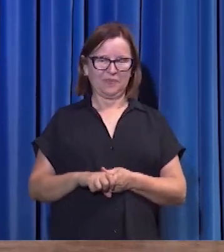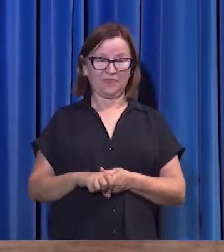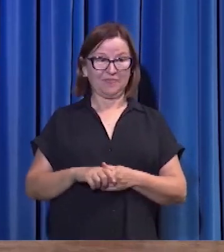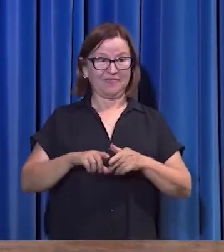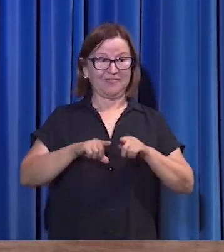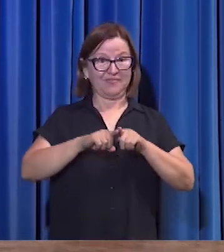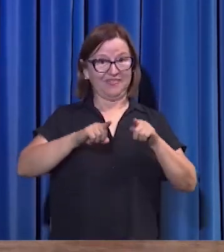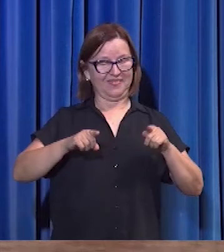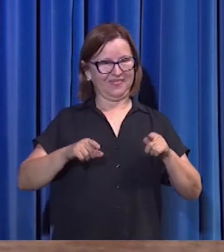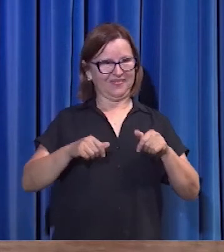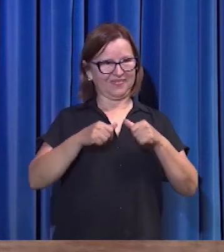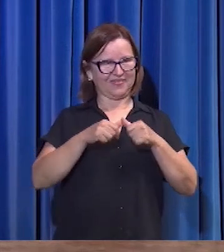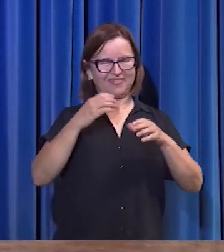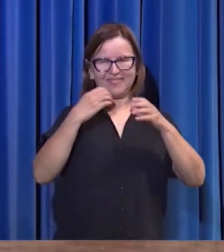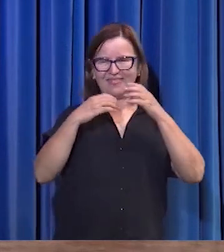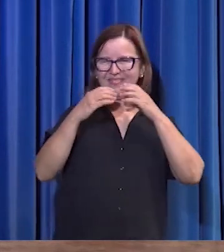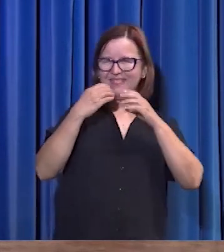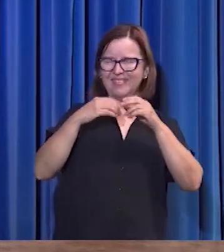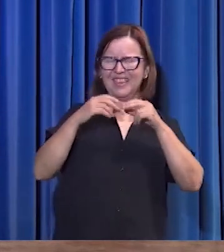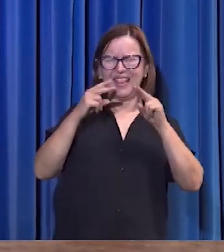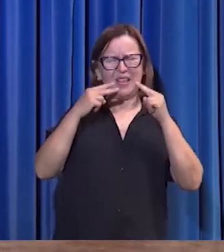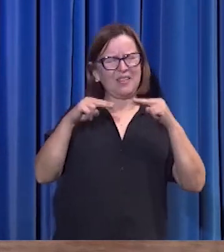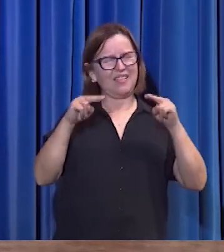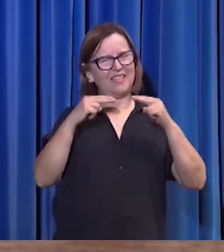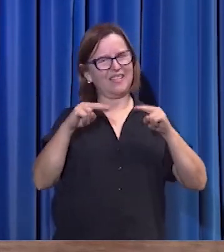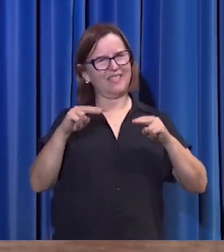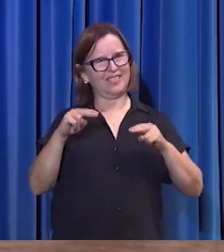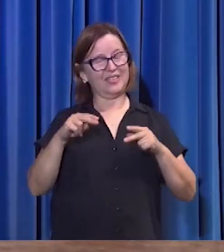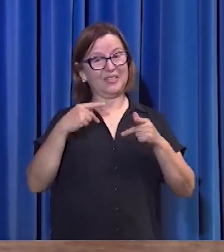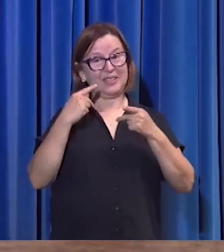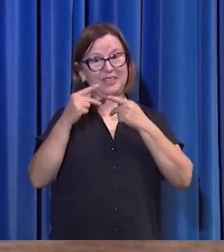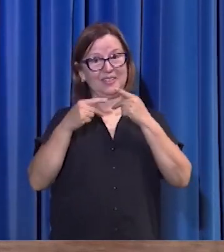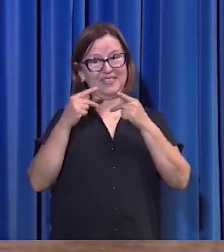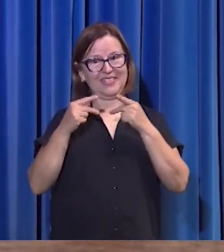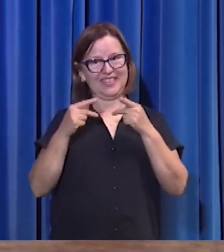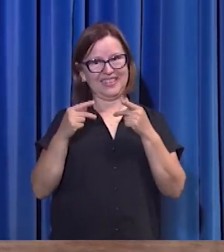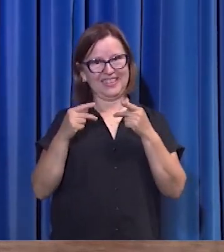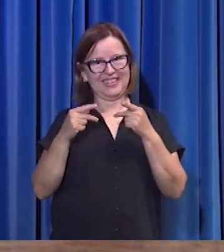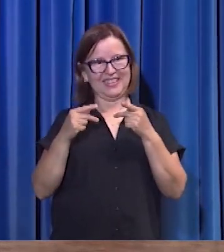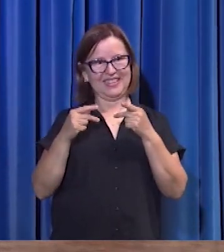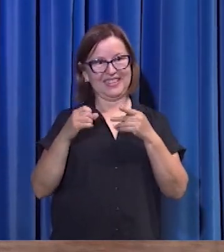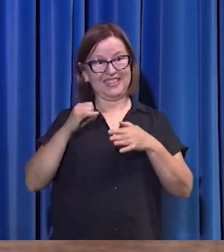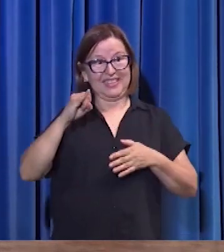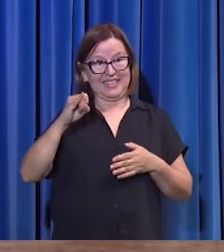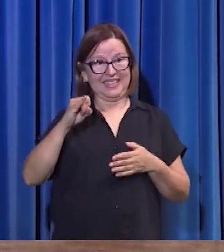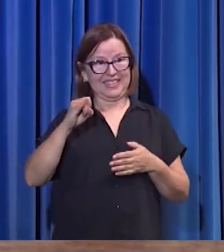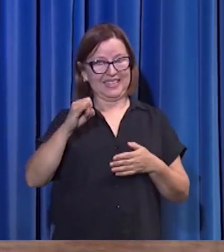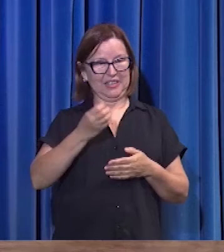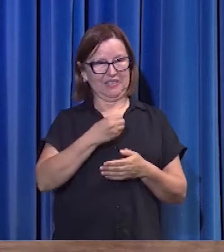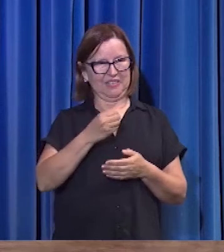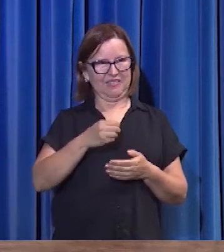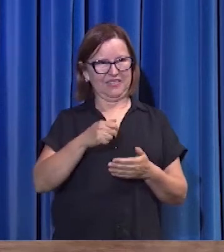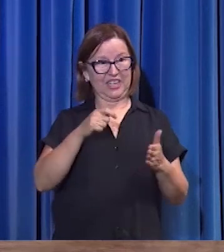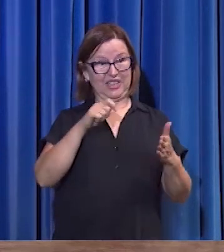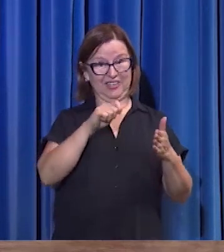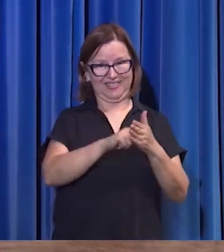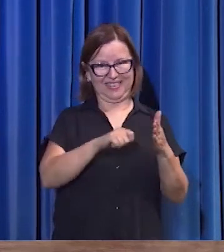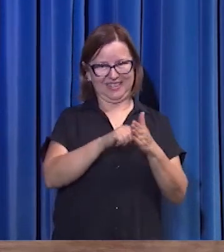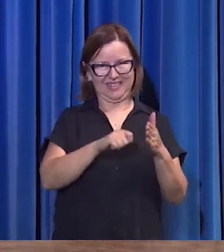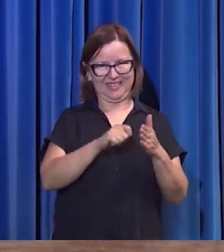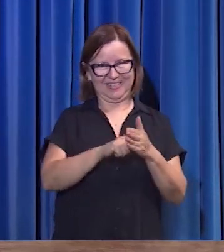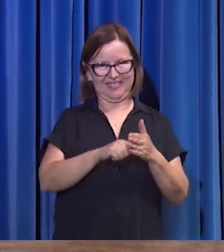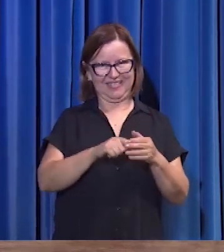Mas esse cântico é um hino que ele fala: se o viver é de lutas, cheio